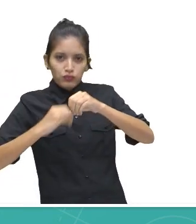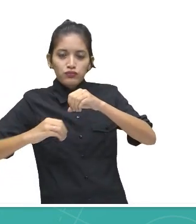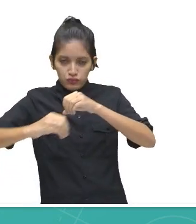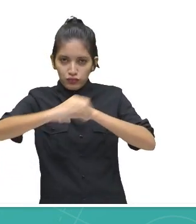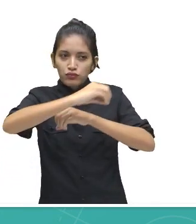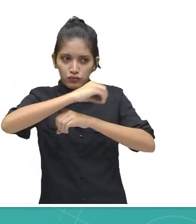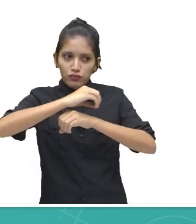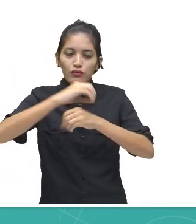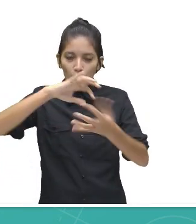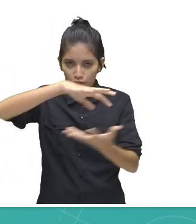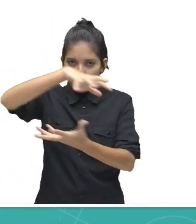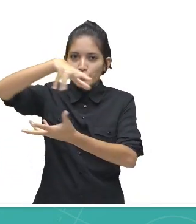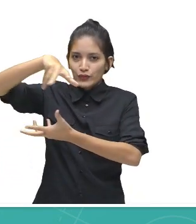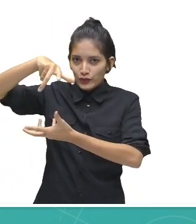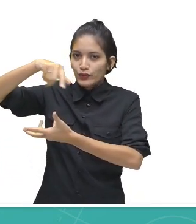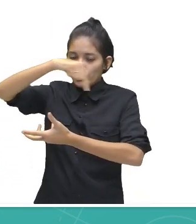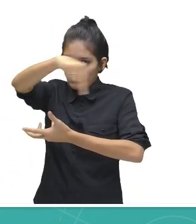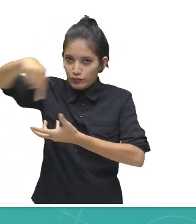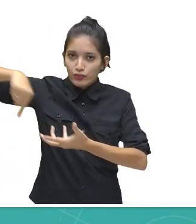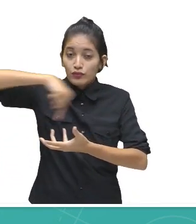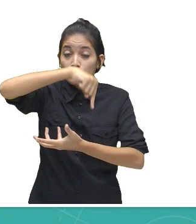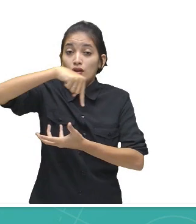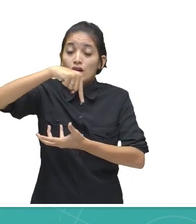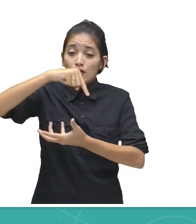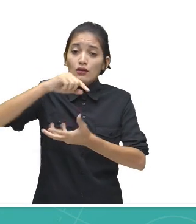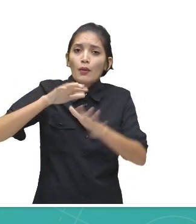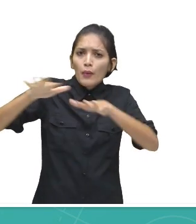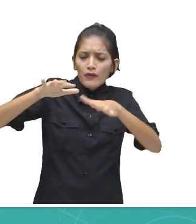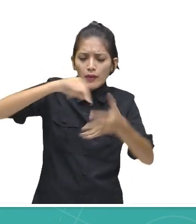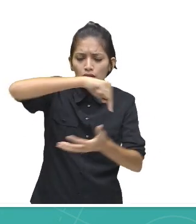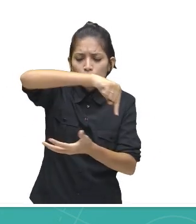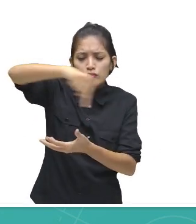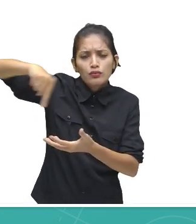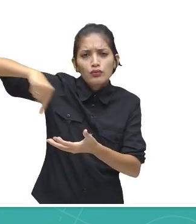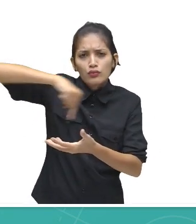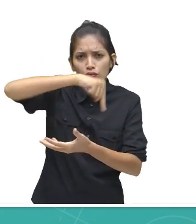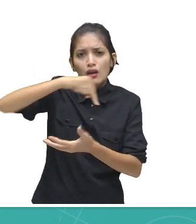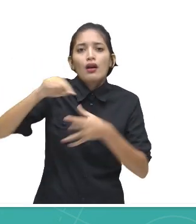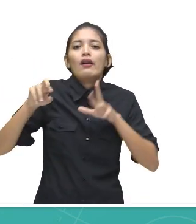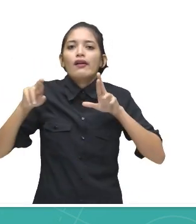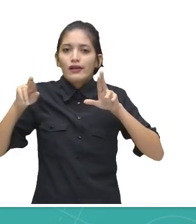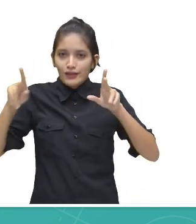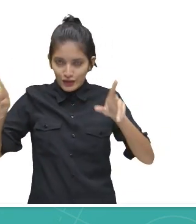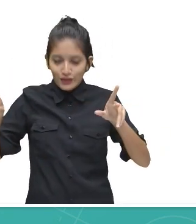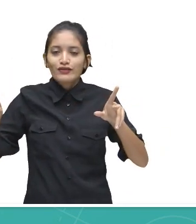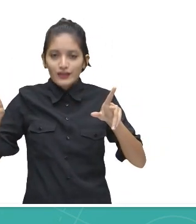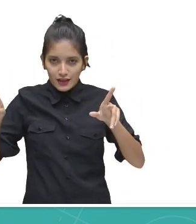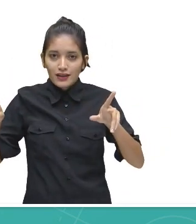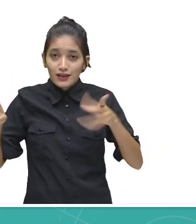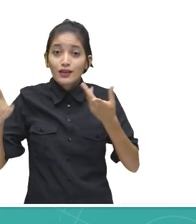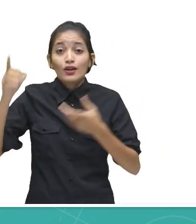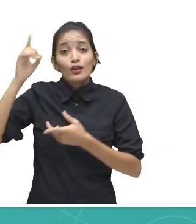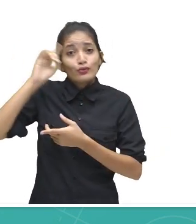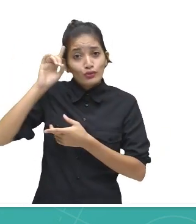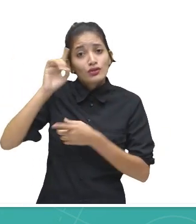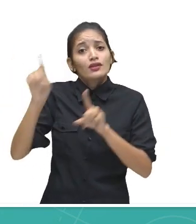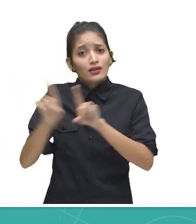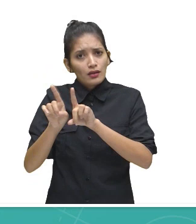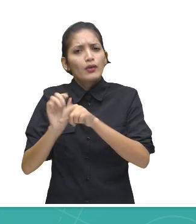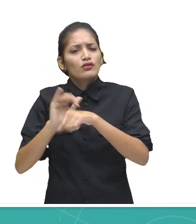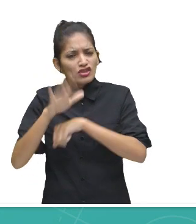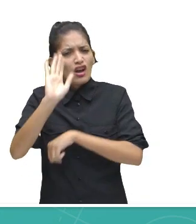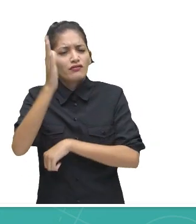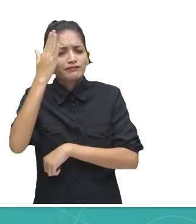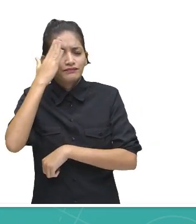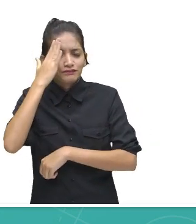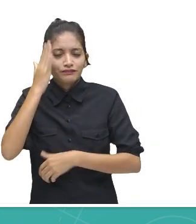dele mesmo, Esse movimento que a Terra faz o tempo todo, faz aquela diferença ali entre os dias e as noites, como a gente